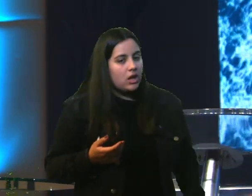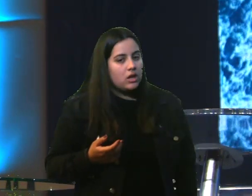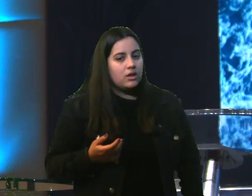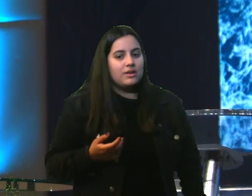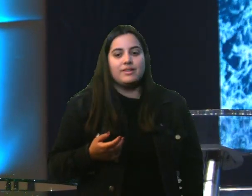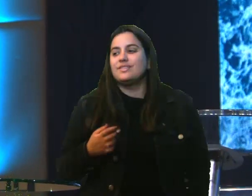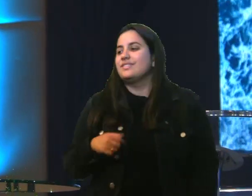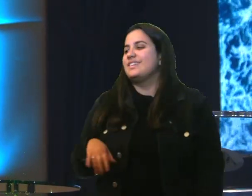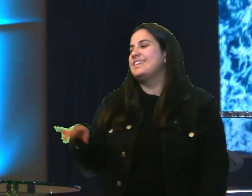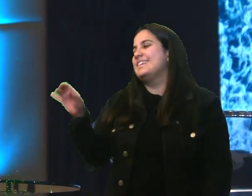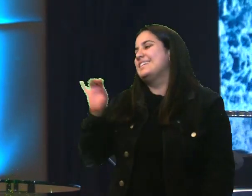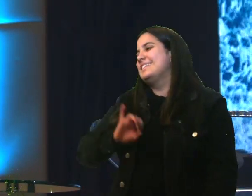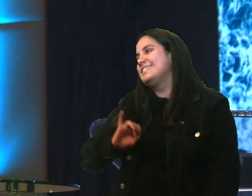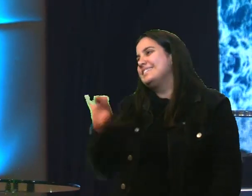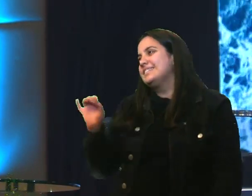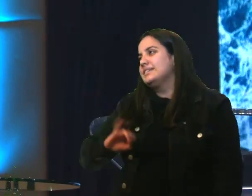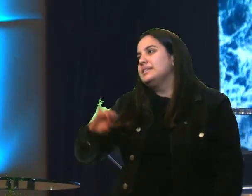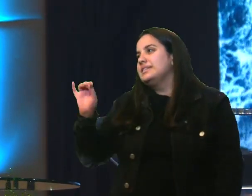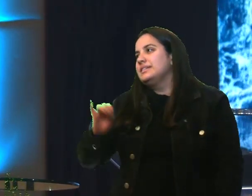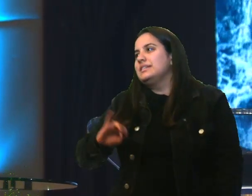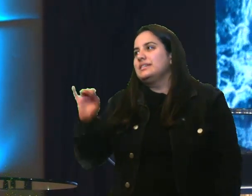Eu falei, ô irmã.